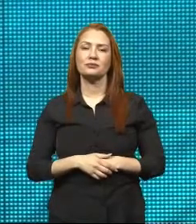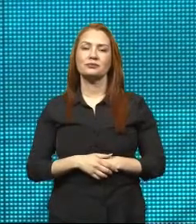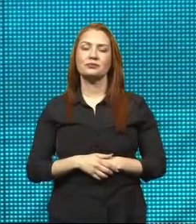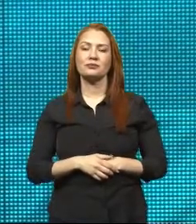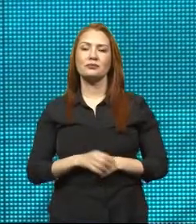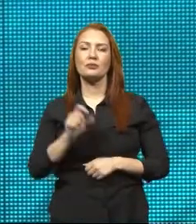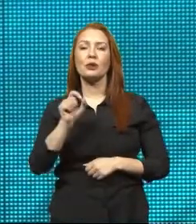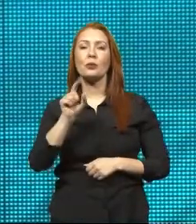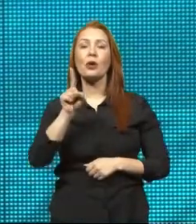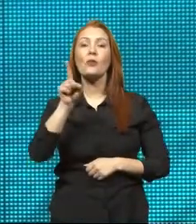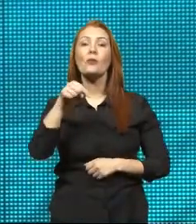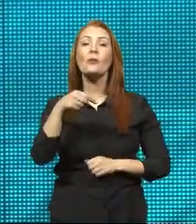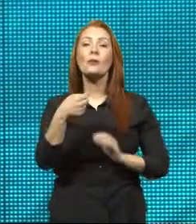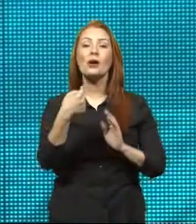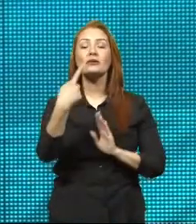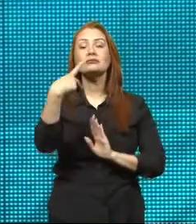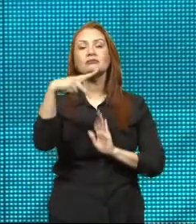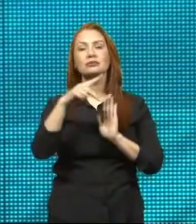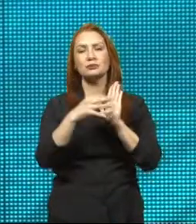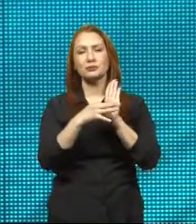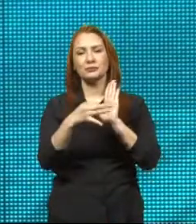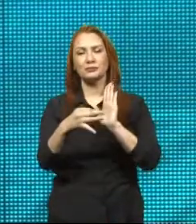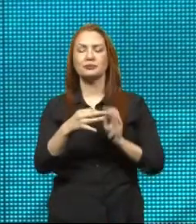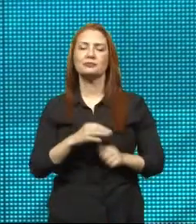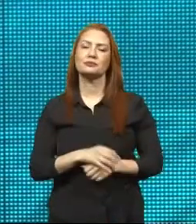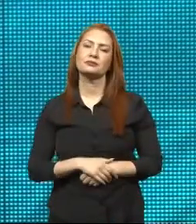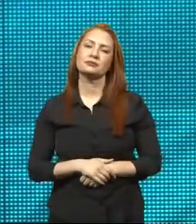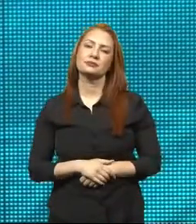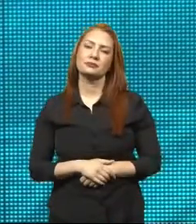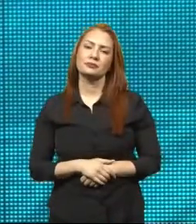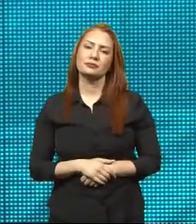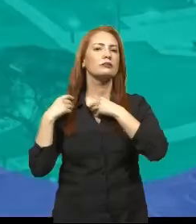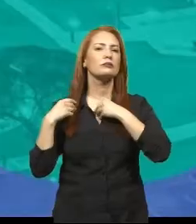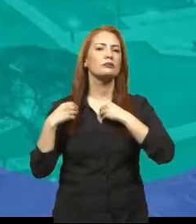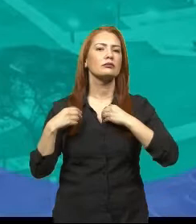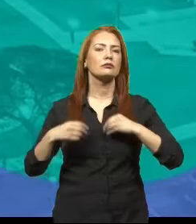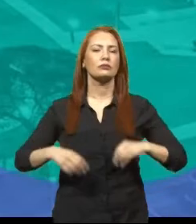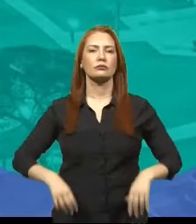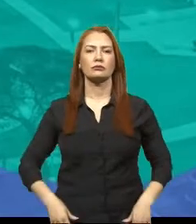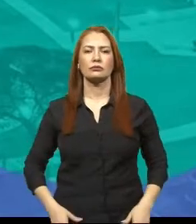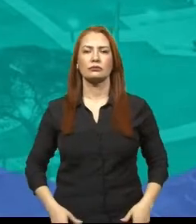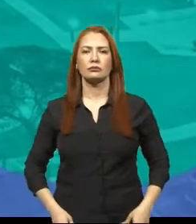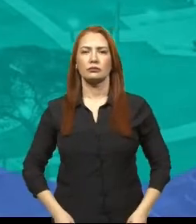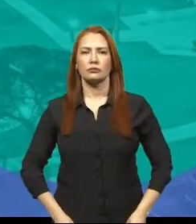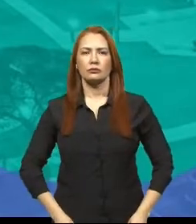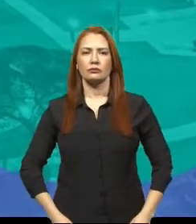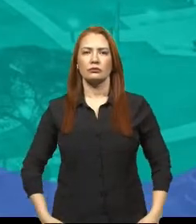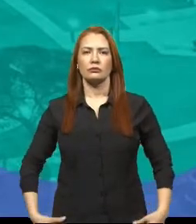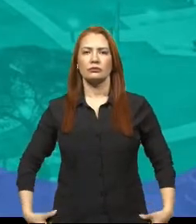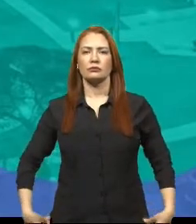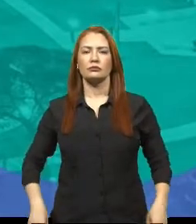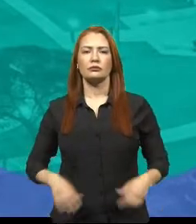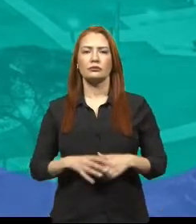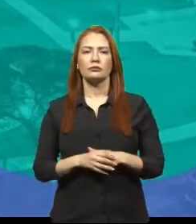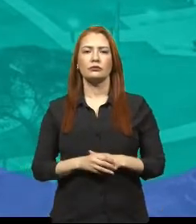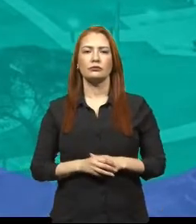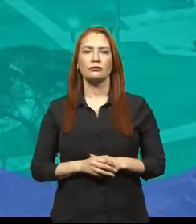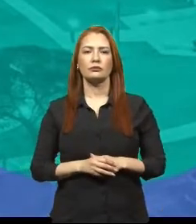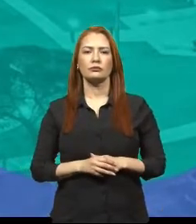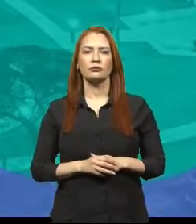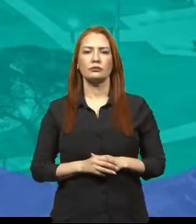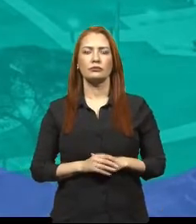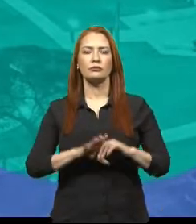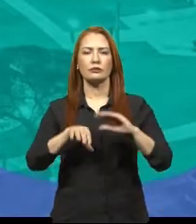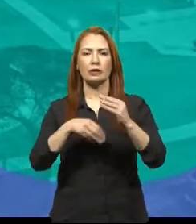sua opinião, então, professora? Nos dê essa luz. Ok. Como o